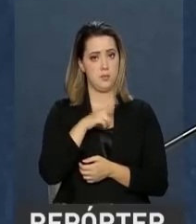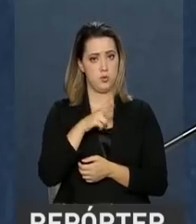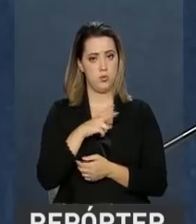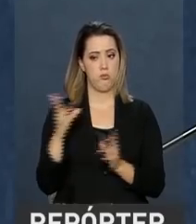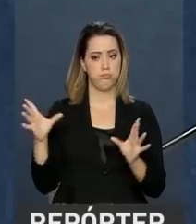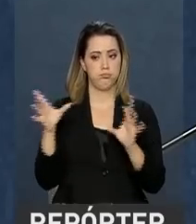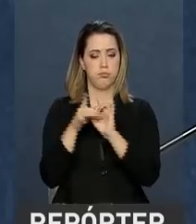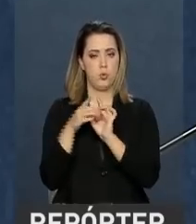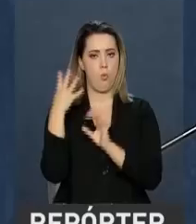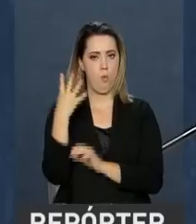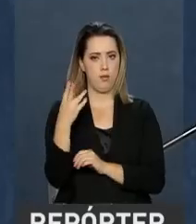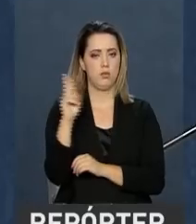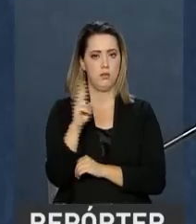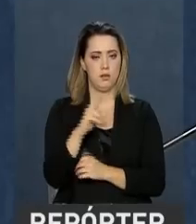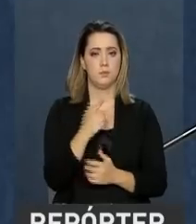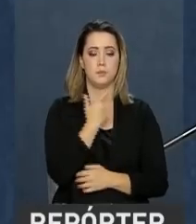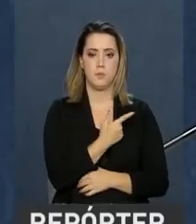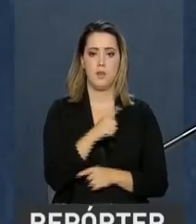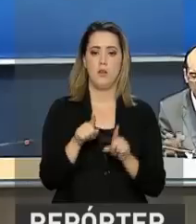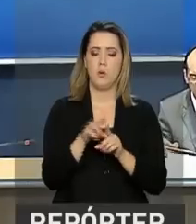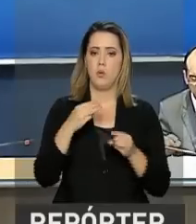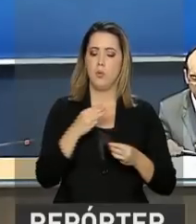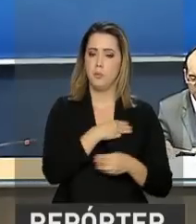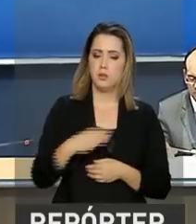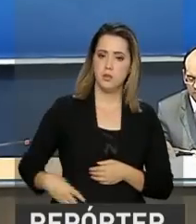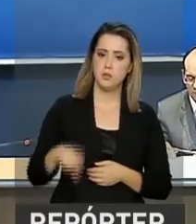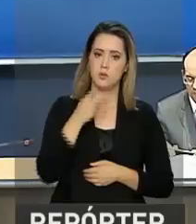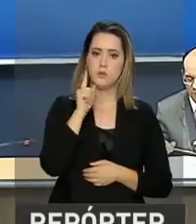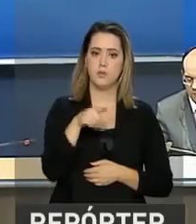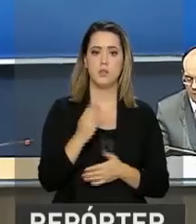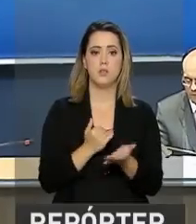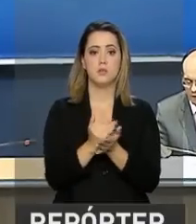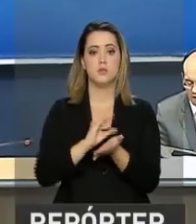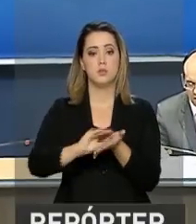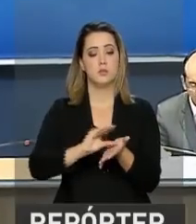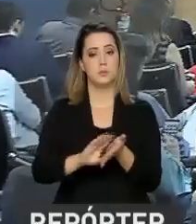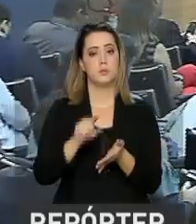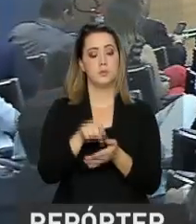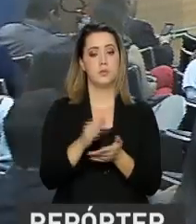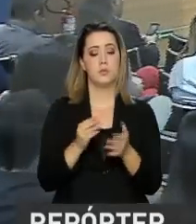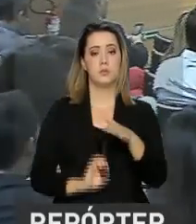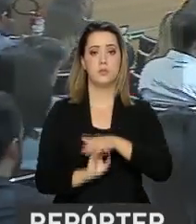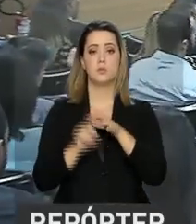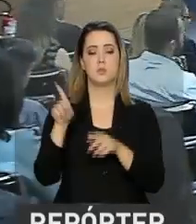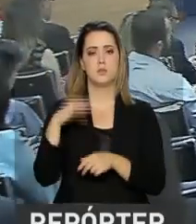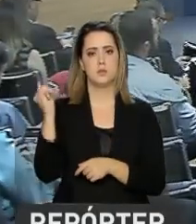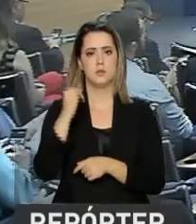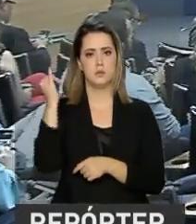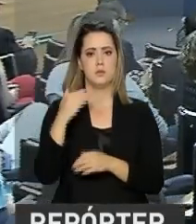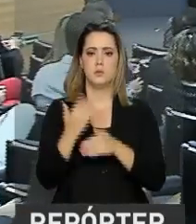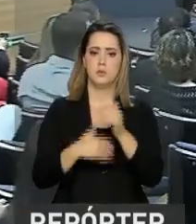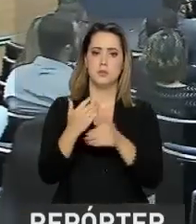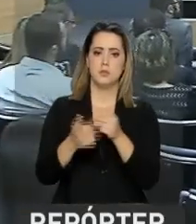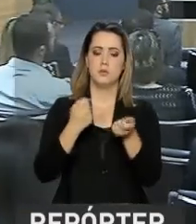Ciência Tecnologia inov e comber c investimentos como do programa Startup Brasil são fundamentais para o